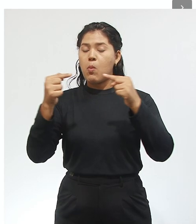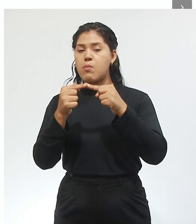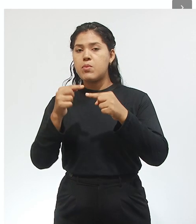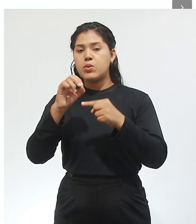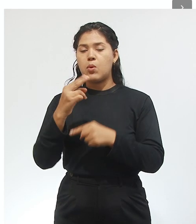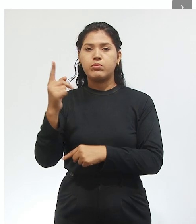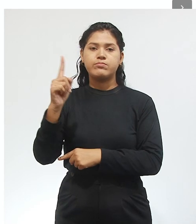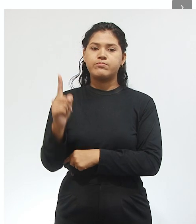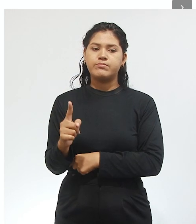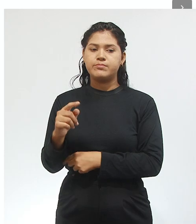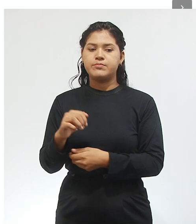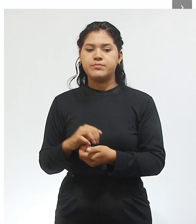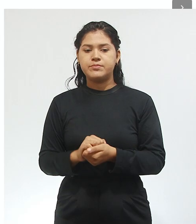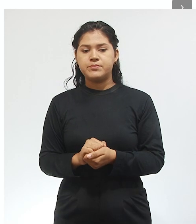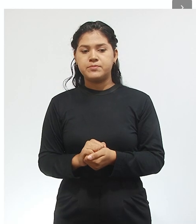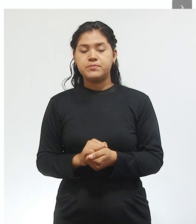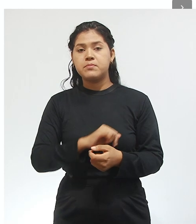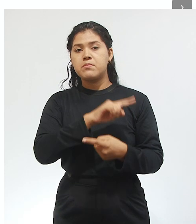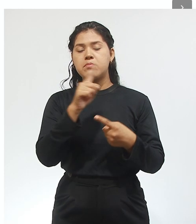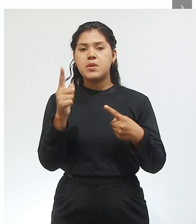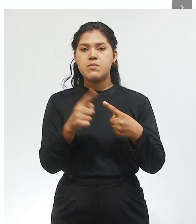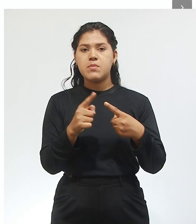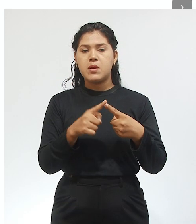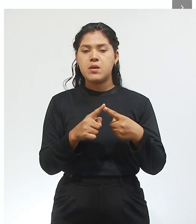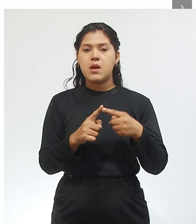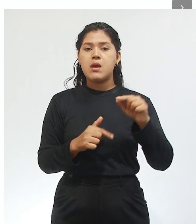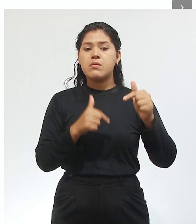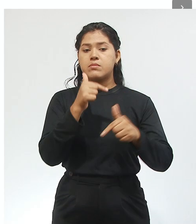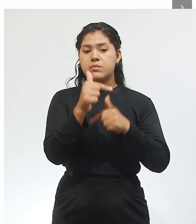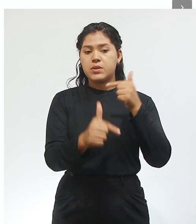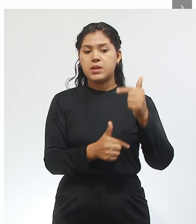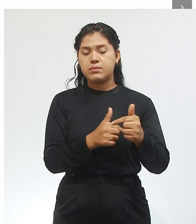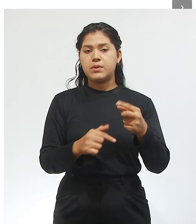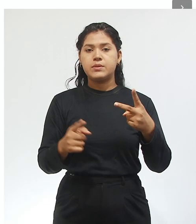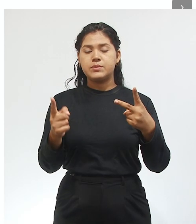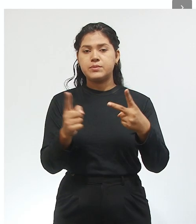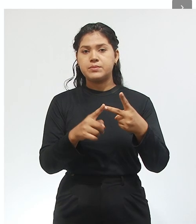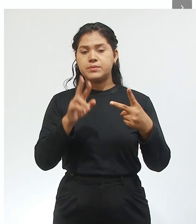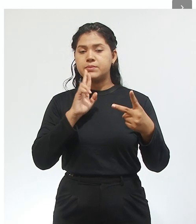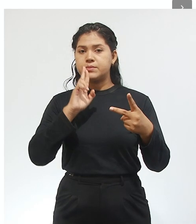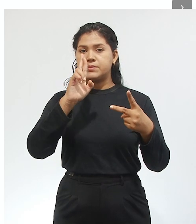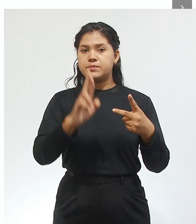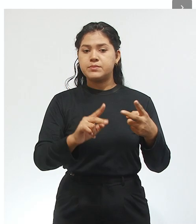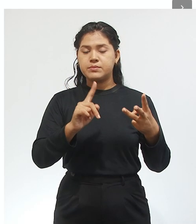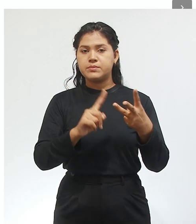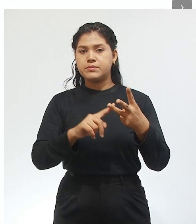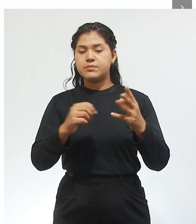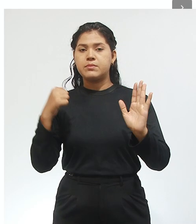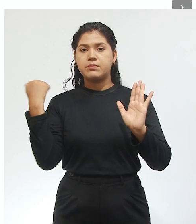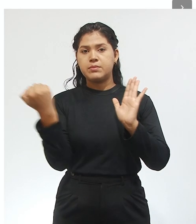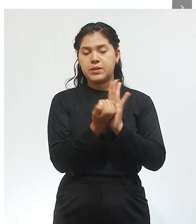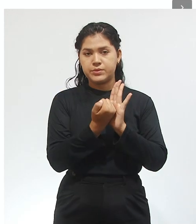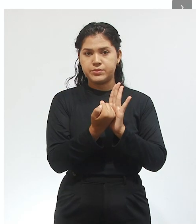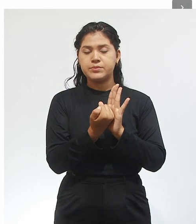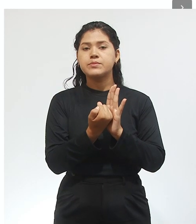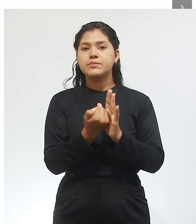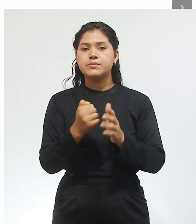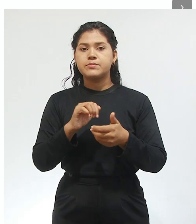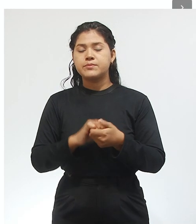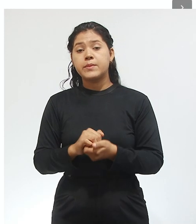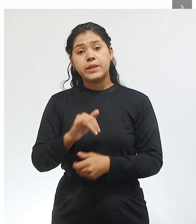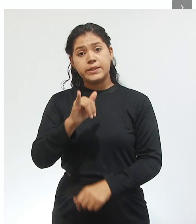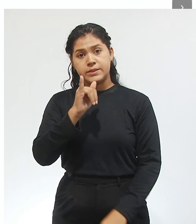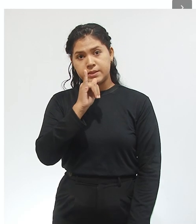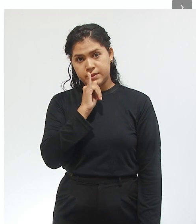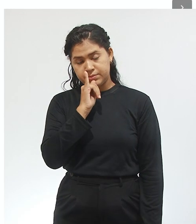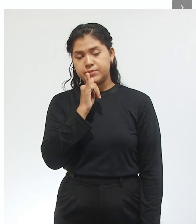não, né? Mensurações de produção, de resultado e de impacto. Vamos usar aqui como exemplo